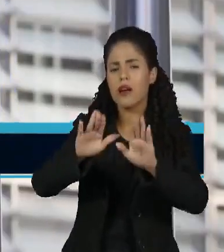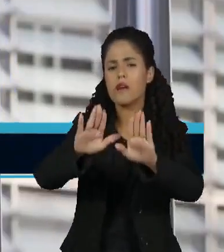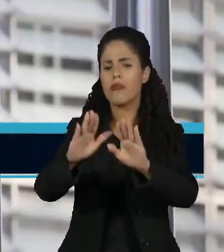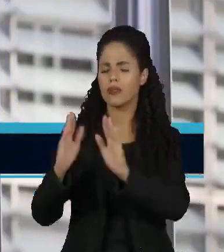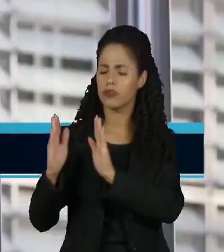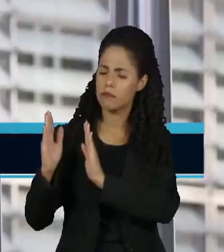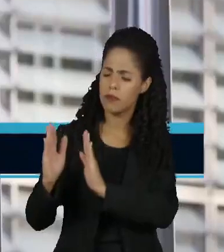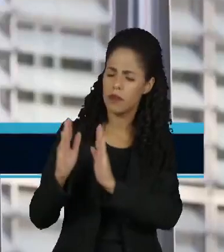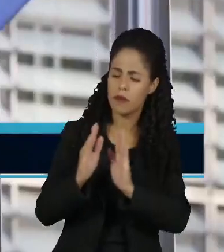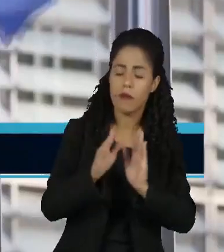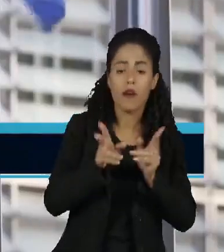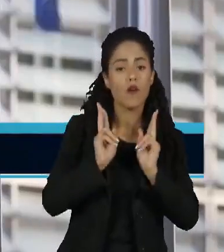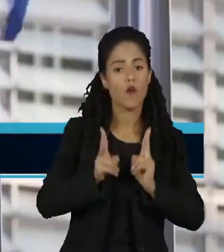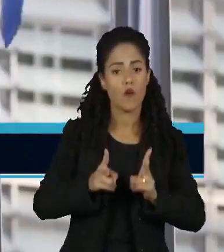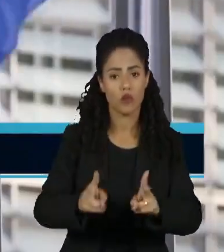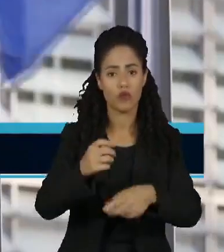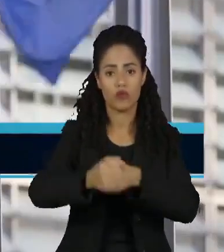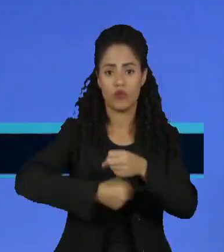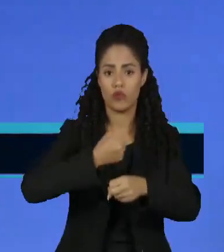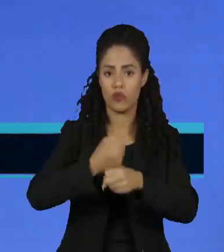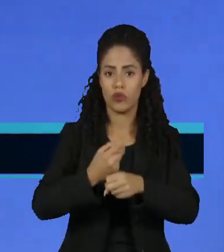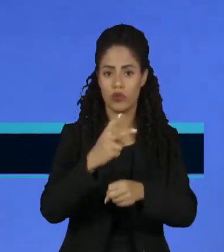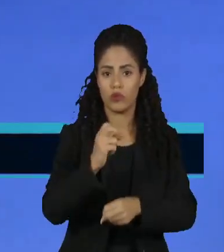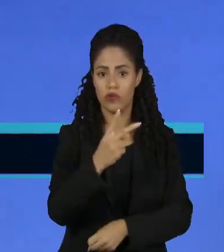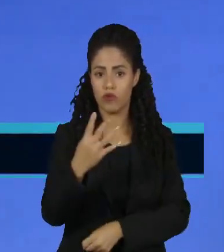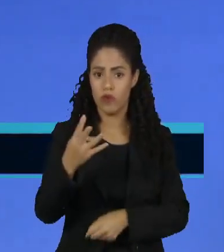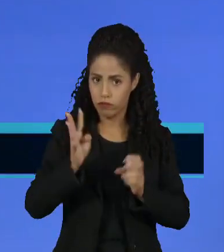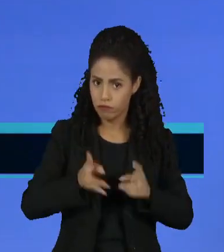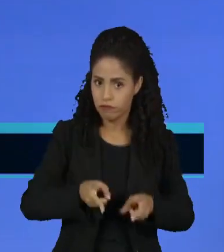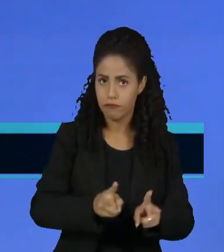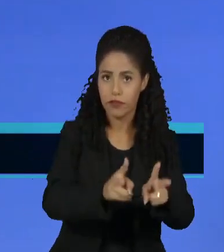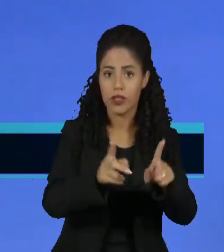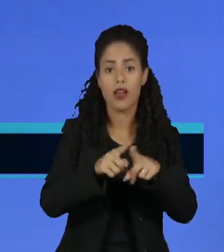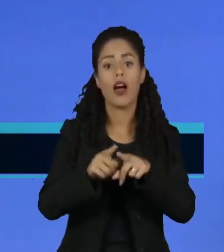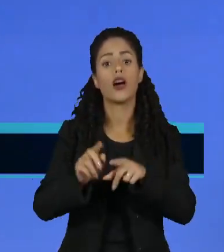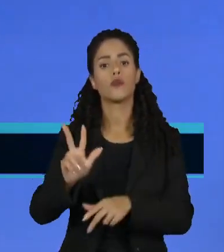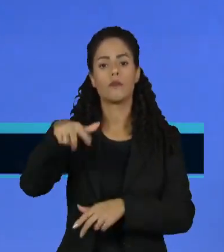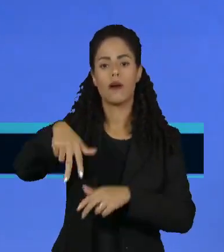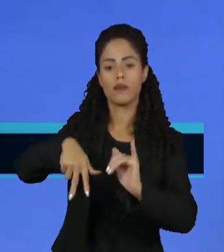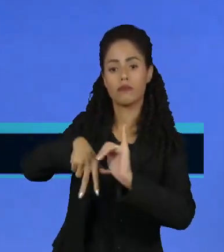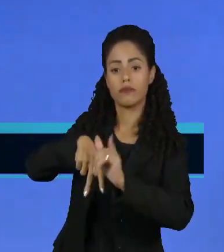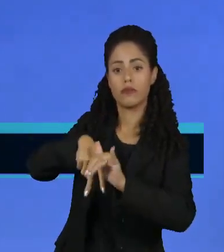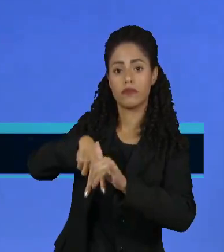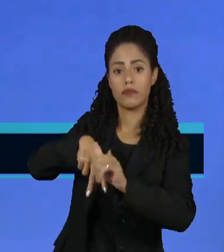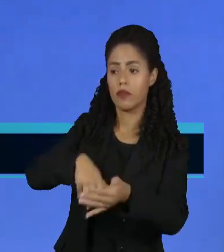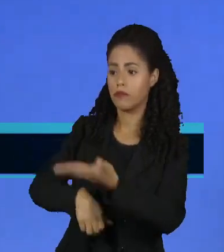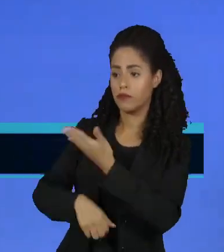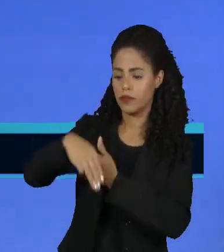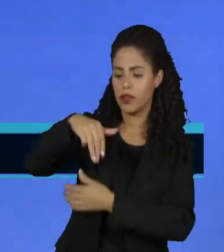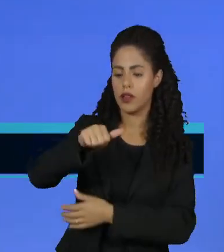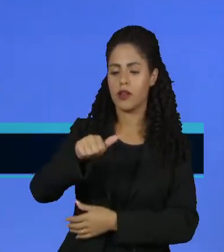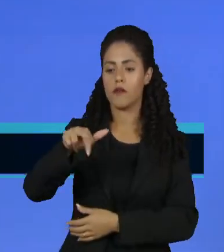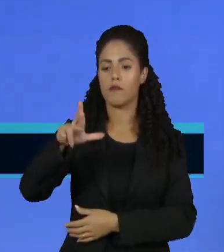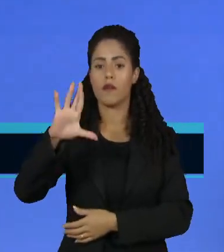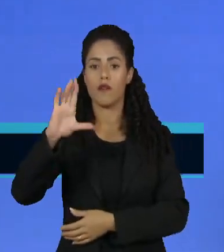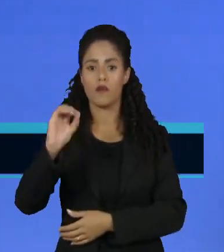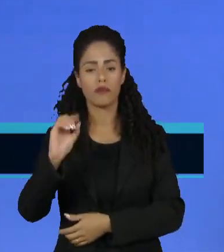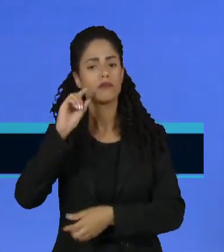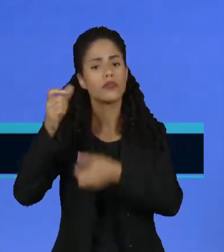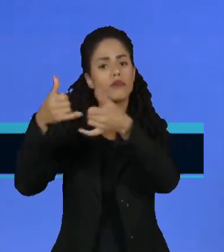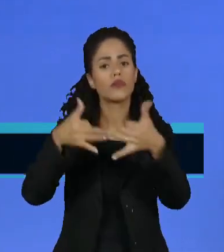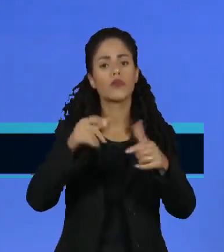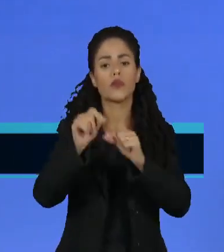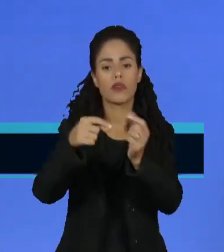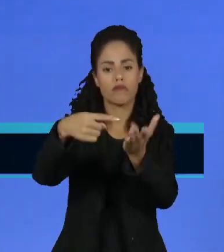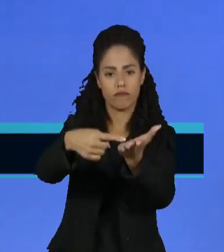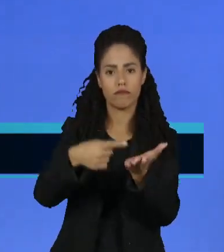processo continuará em 2024. Uma declaração feita esta semana, o chanceler Mauro Vieira apenas indicou que o acordo